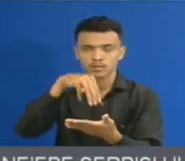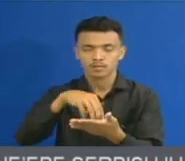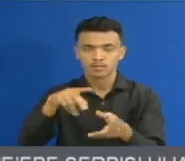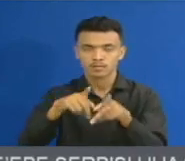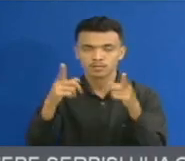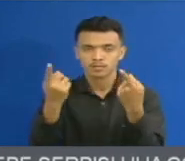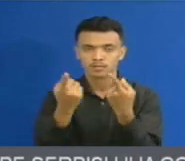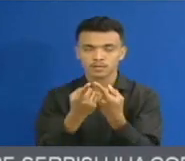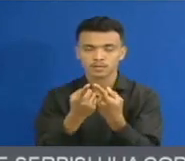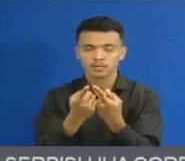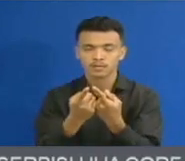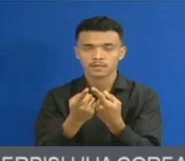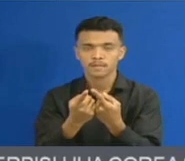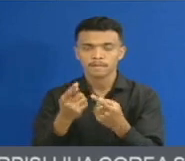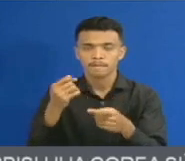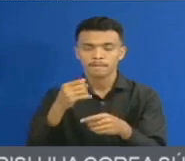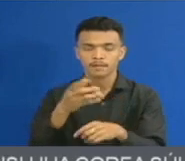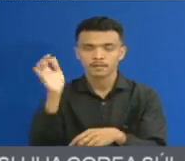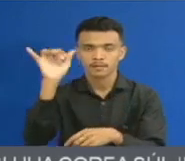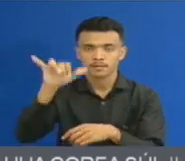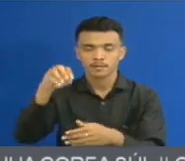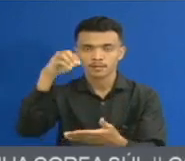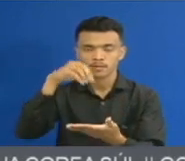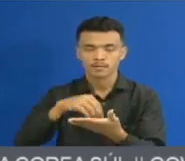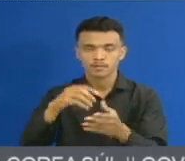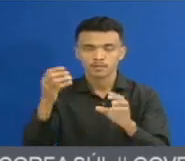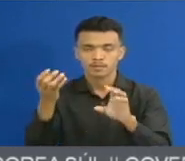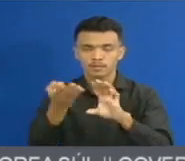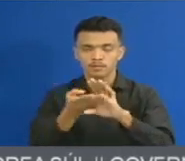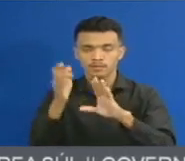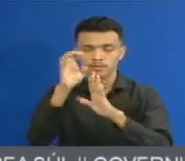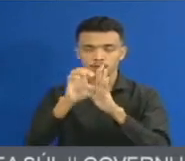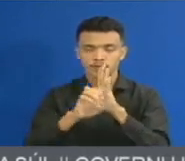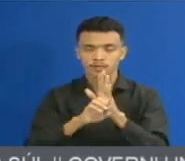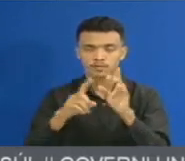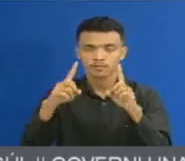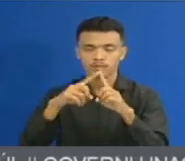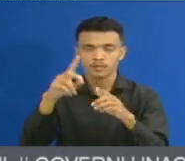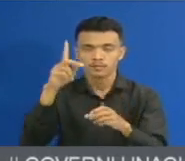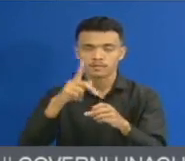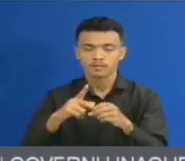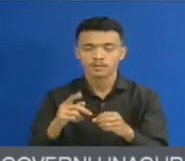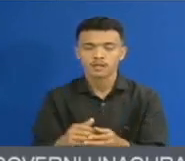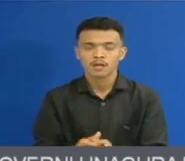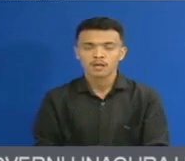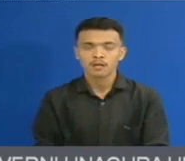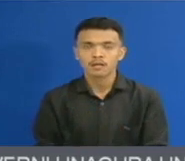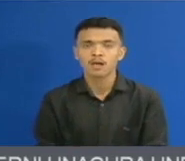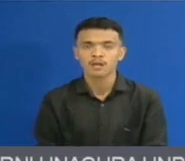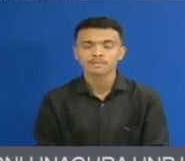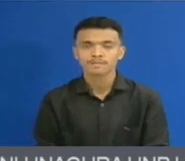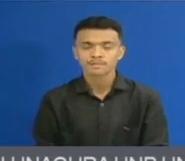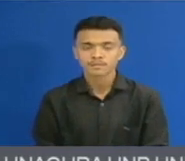sira companhia extrativa sira hatama baia cofre estado baia fundo petrolífero ne fundo sosio extrativo industri sira